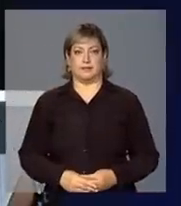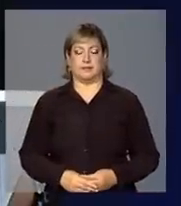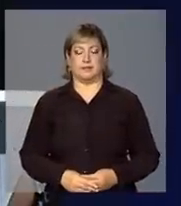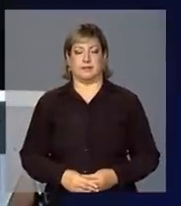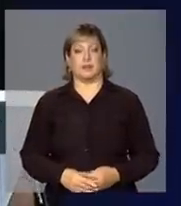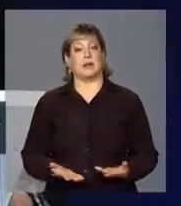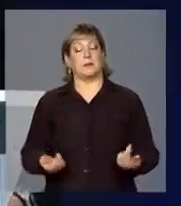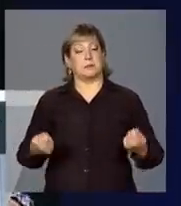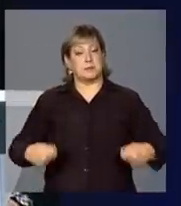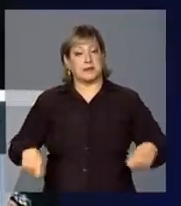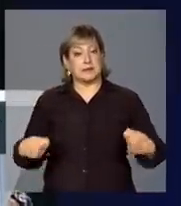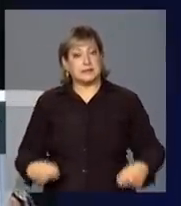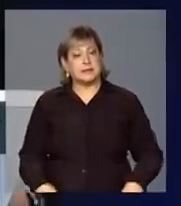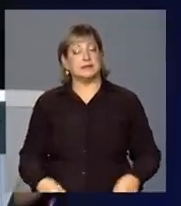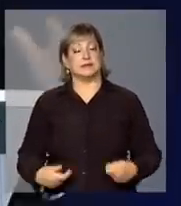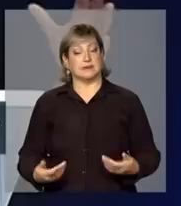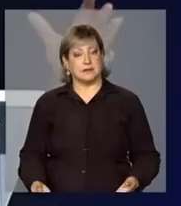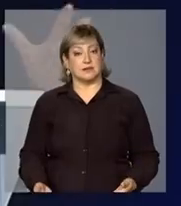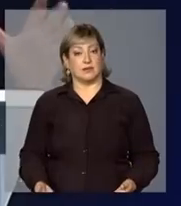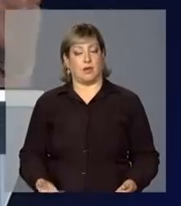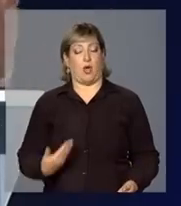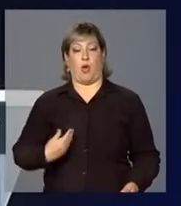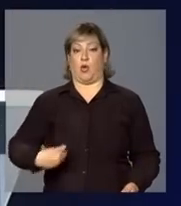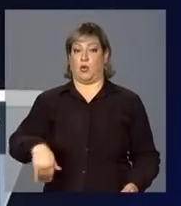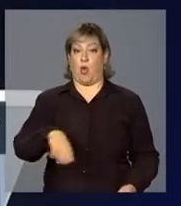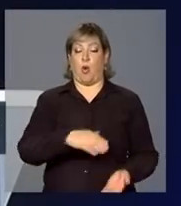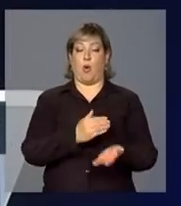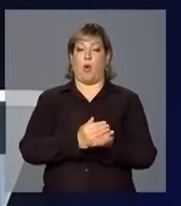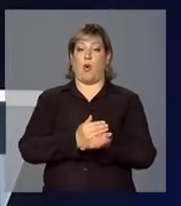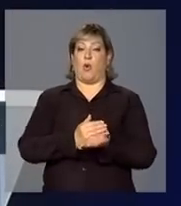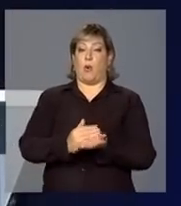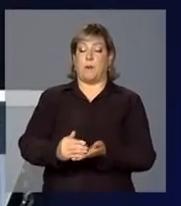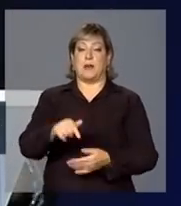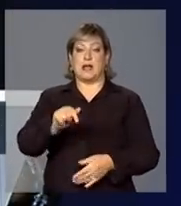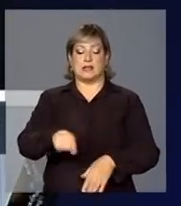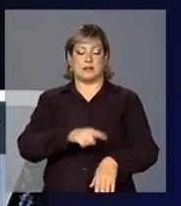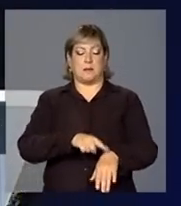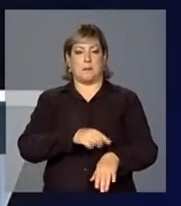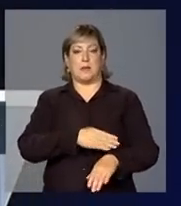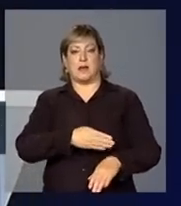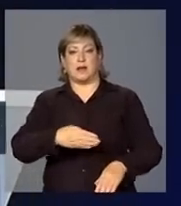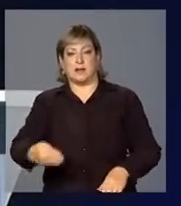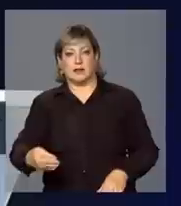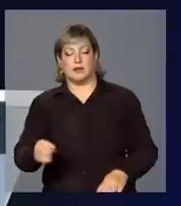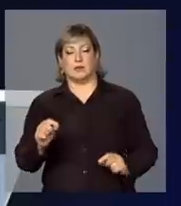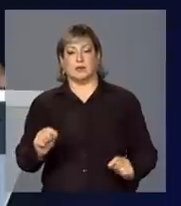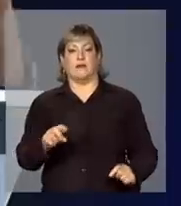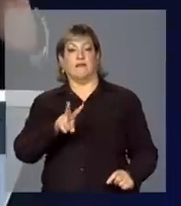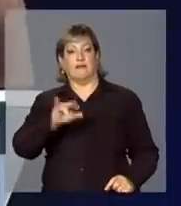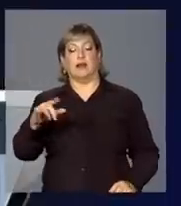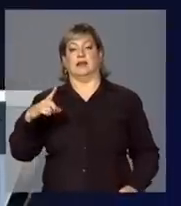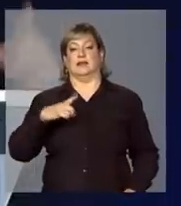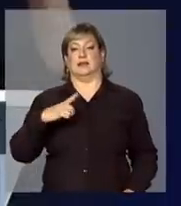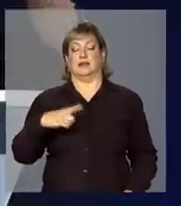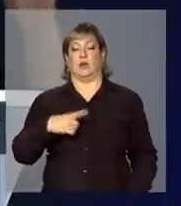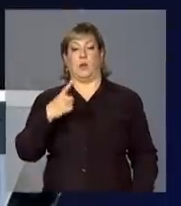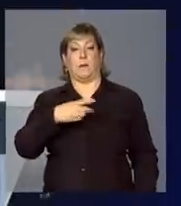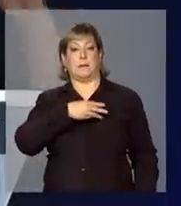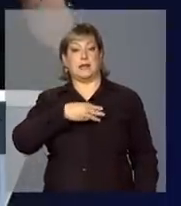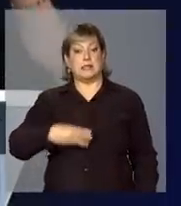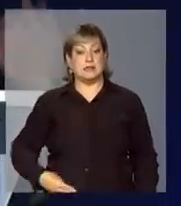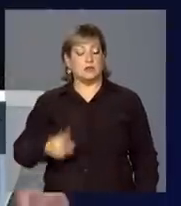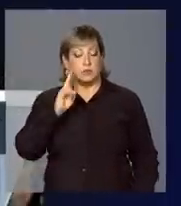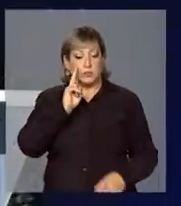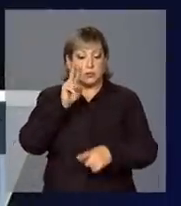É necessário, portanto, que nós passemos por esse período em que haverá um ministro